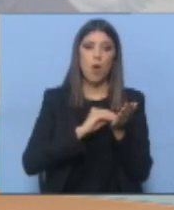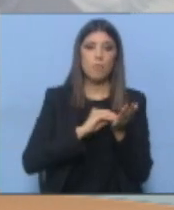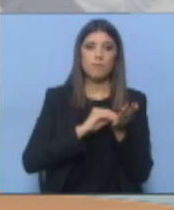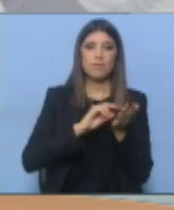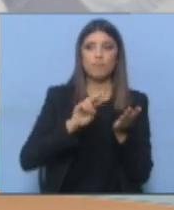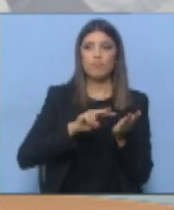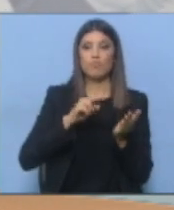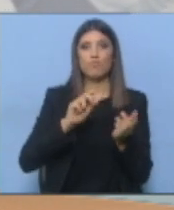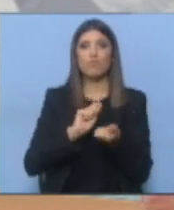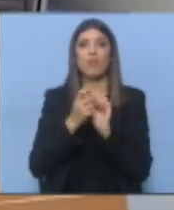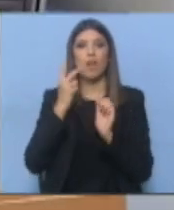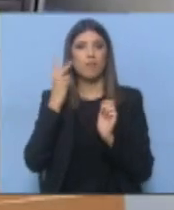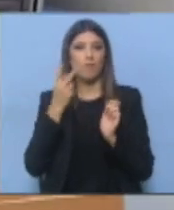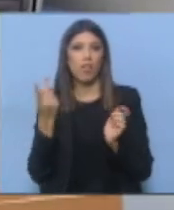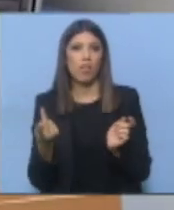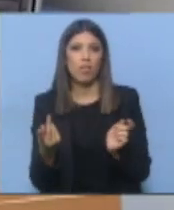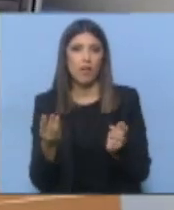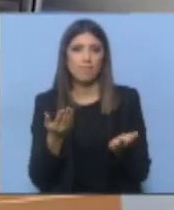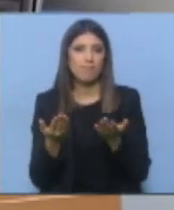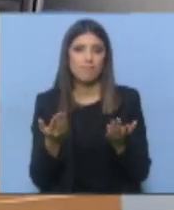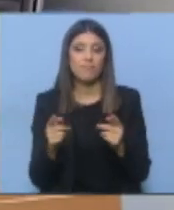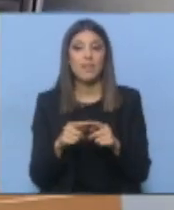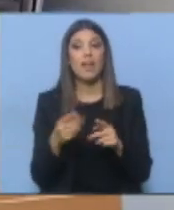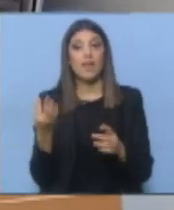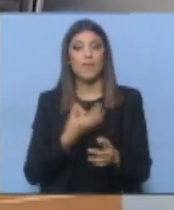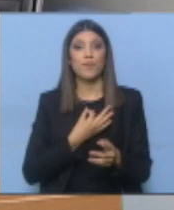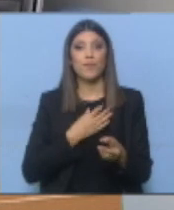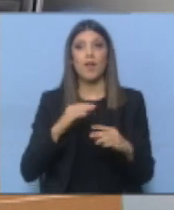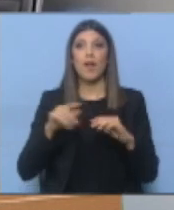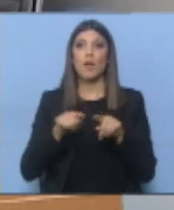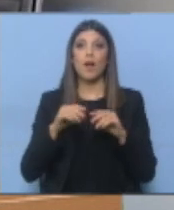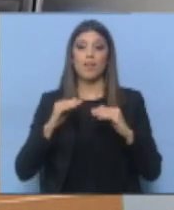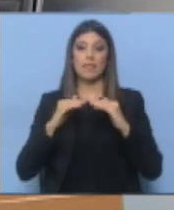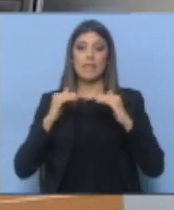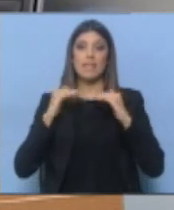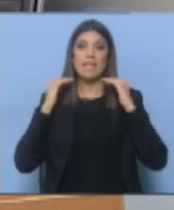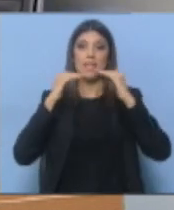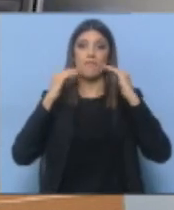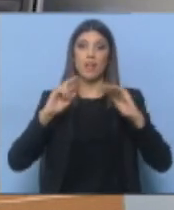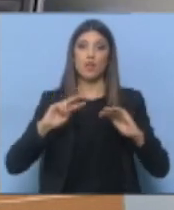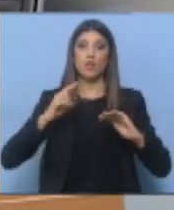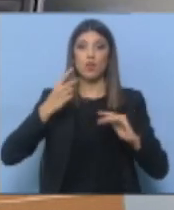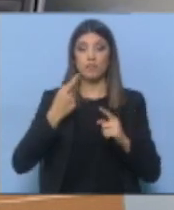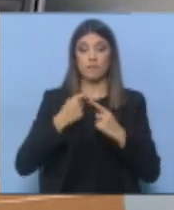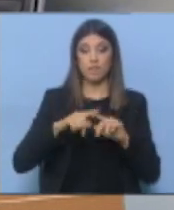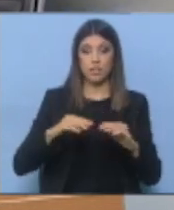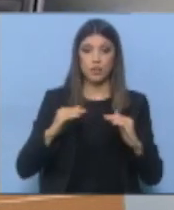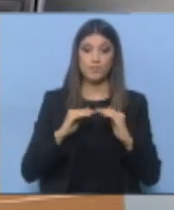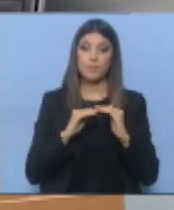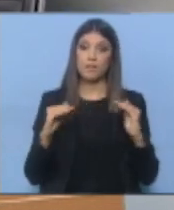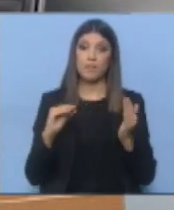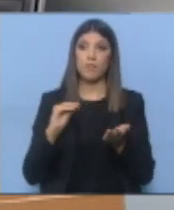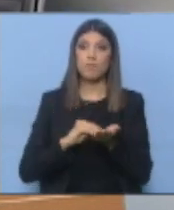persistir? É aqueles dois níveis que eu falo, quer dizer, que é um nível de pobreza e isso ajuda